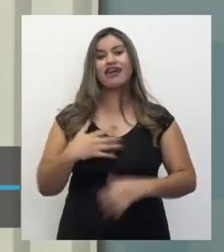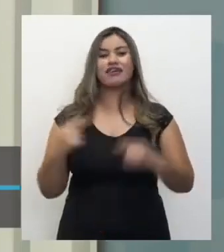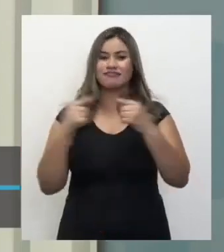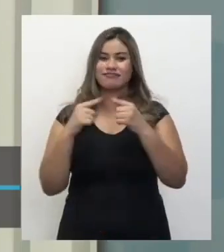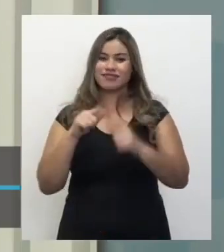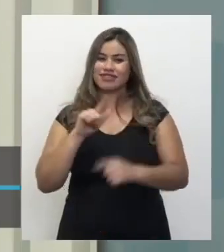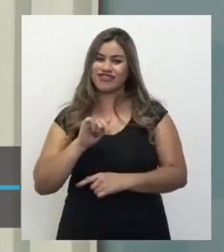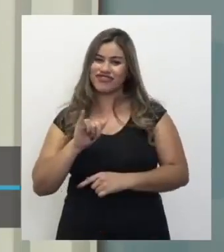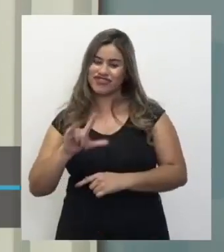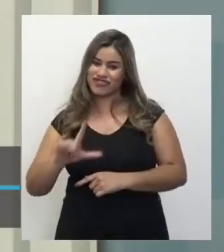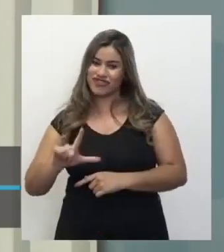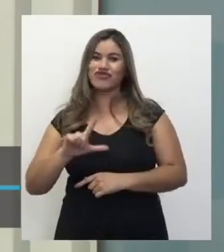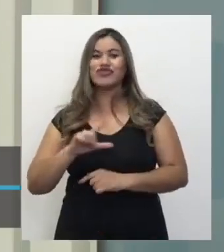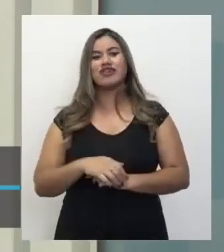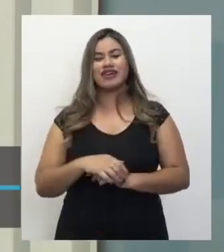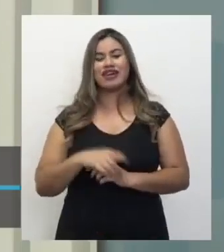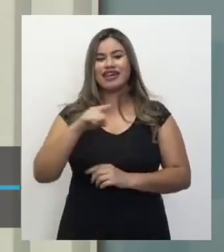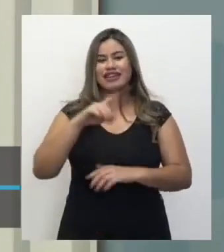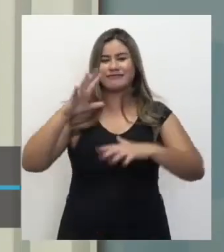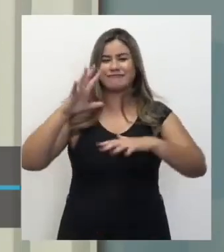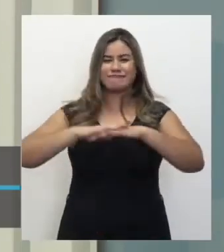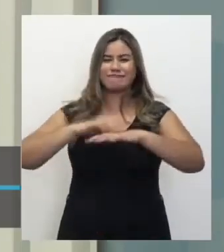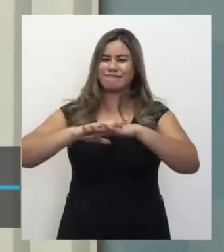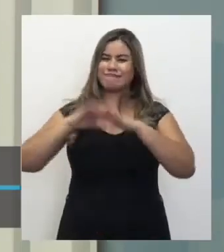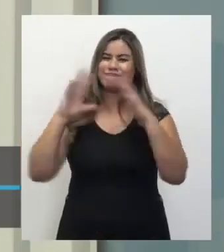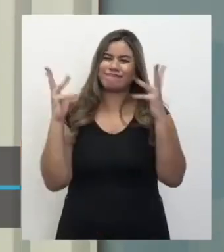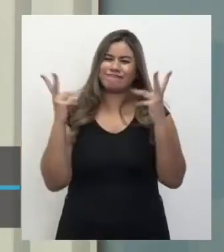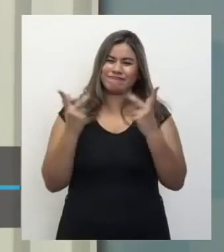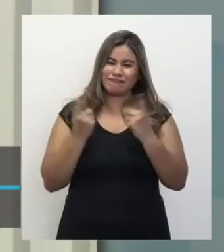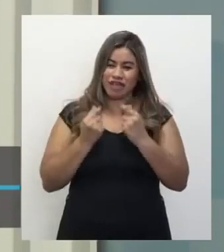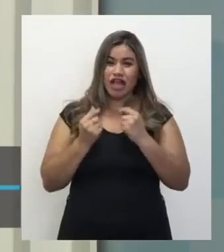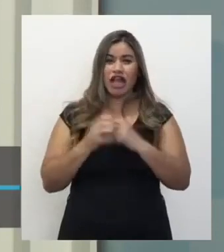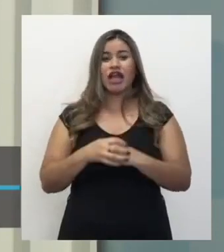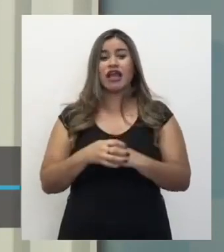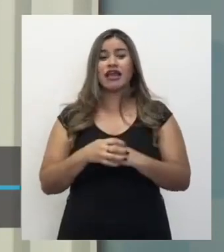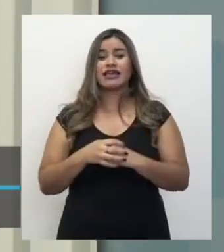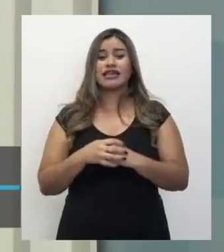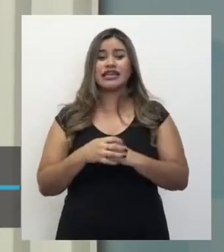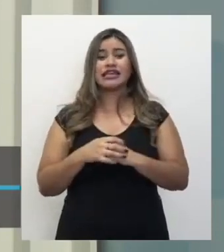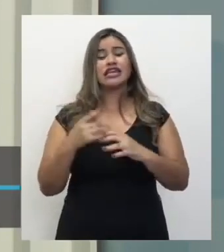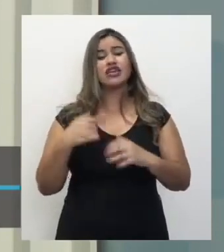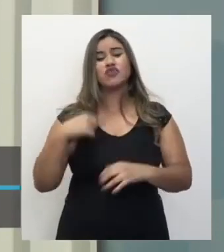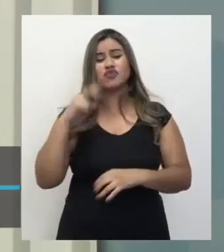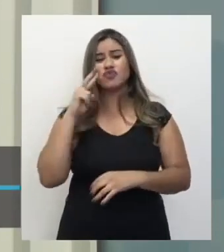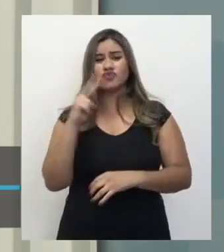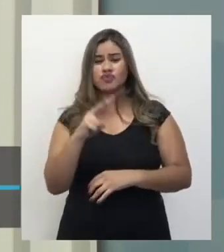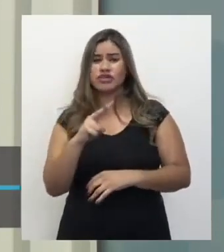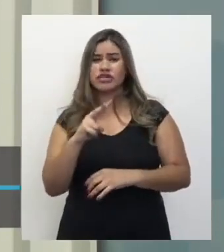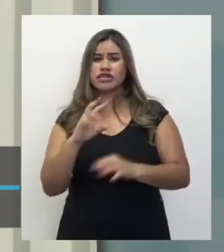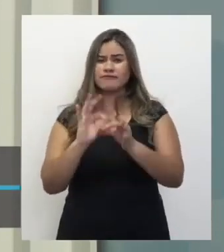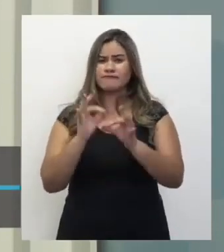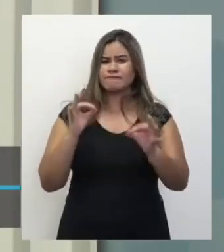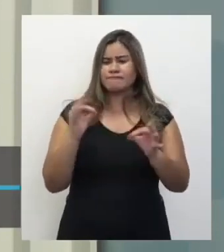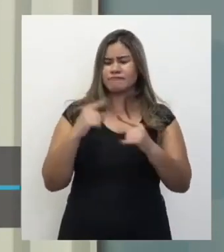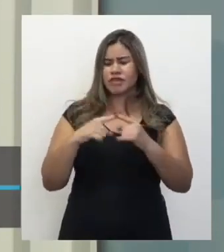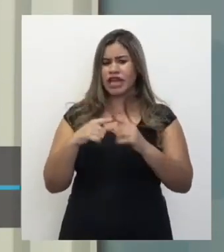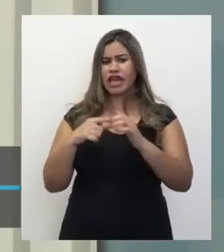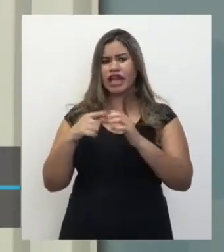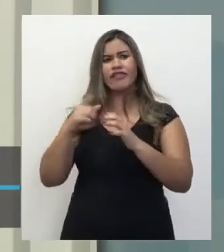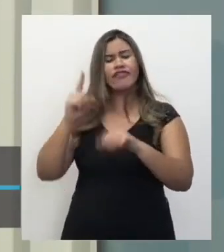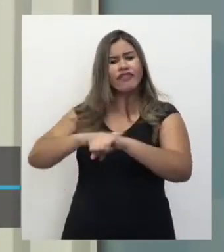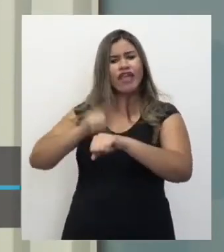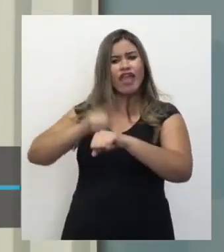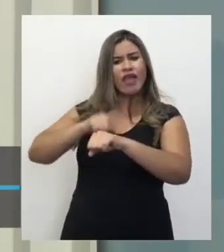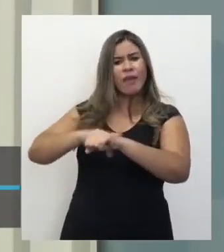Vicente. É um escritor maravilhoso na nossa literatura. Eu fico um pouco distante, porque o Gil Vicente, como escreveu em 1500, muito do que ele